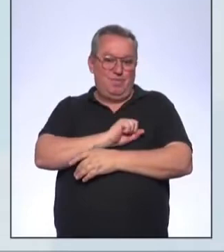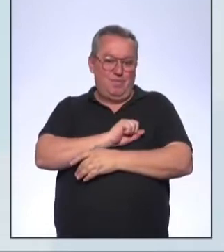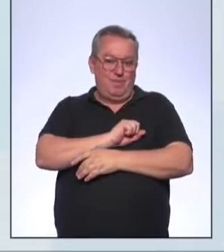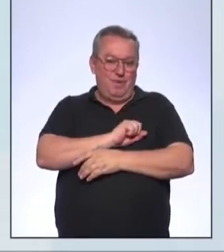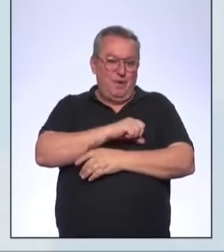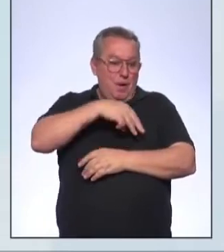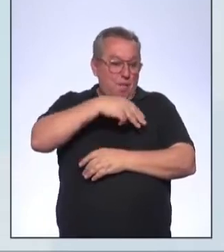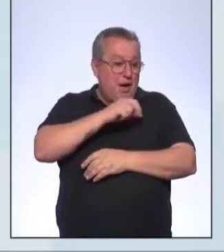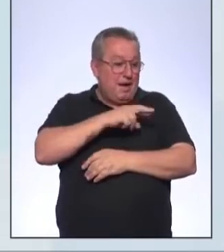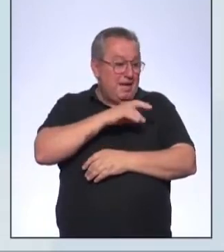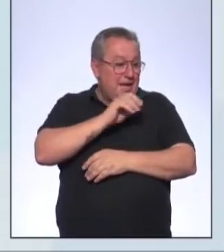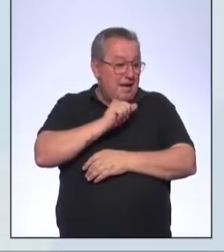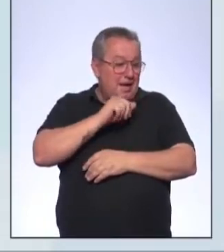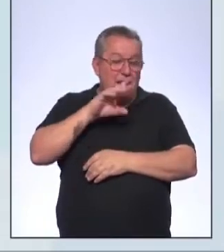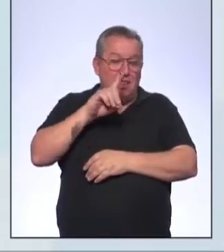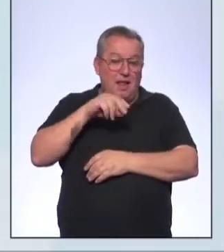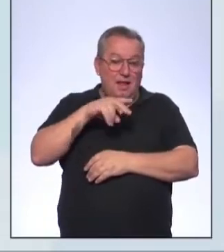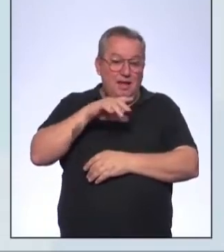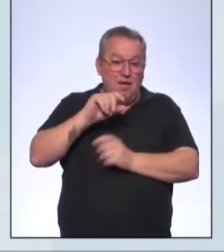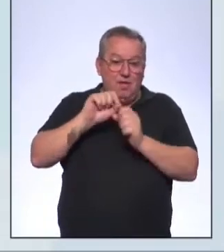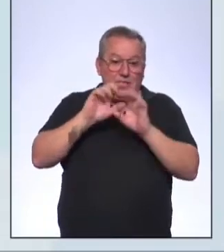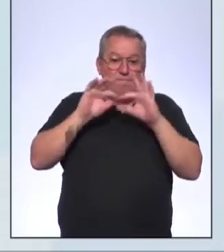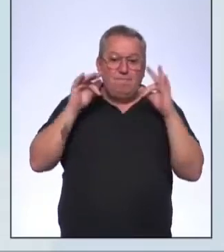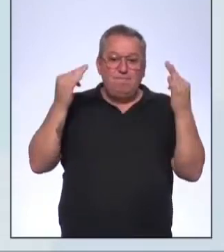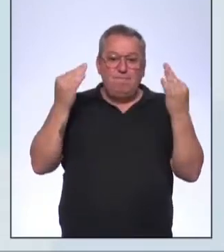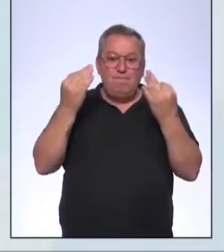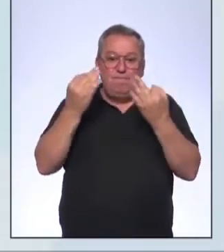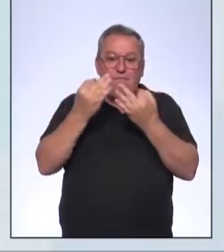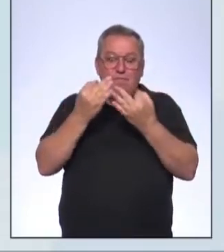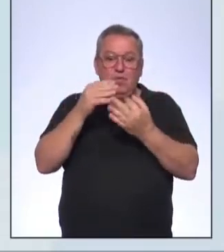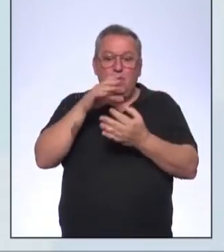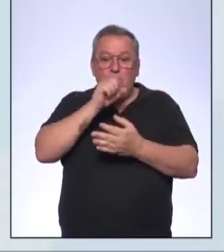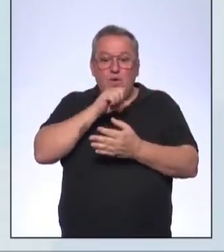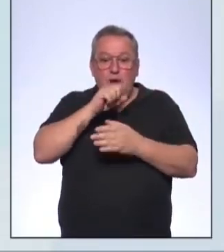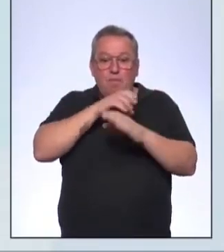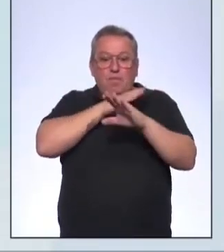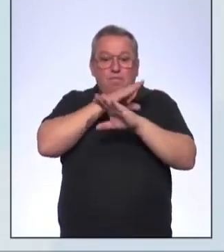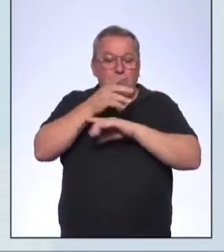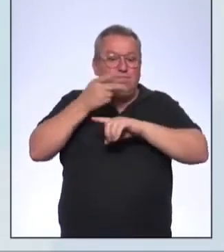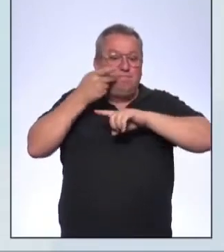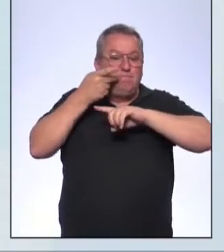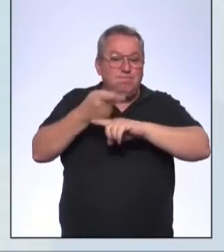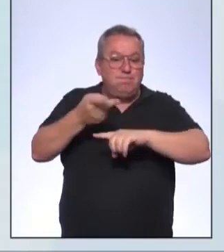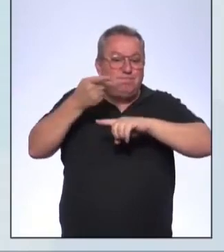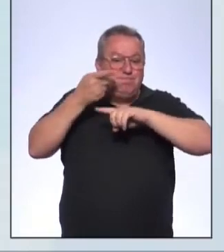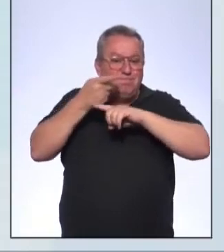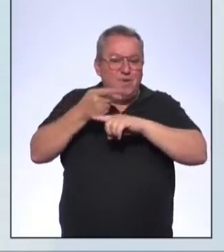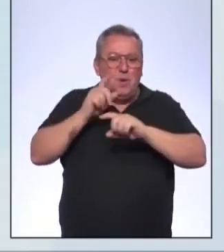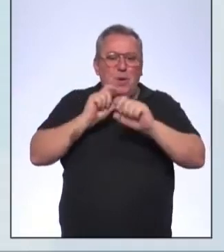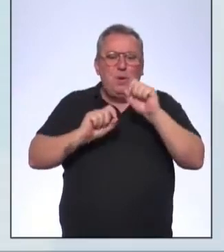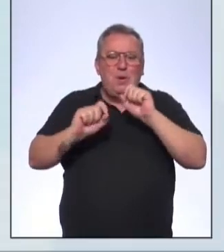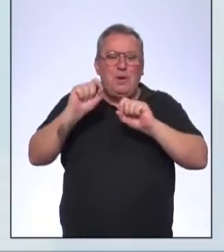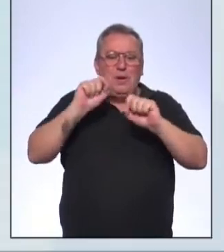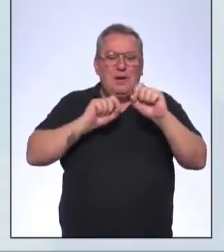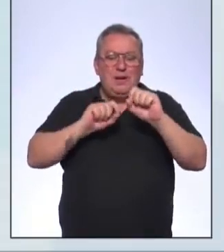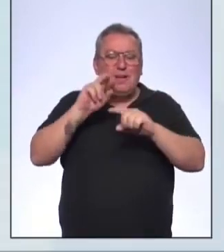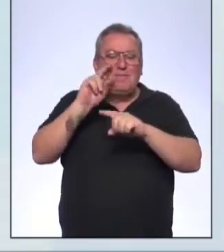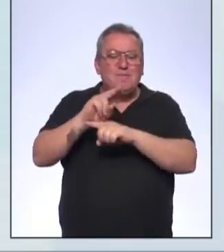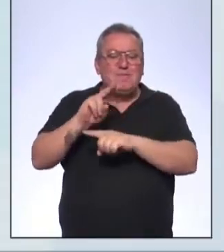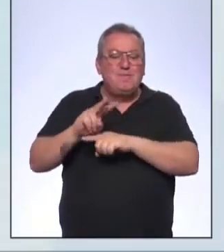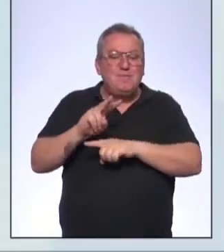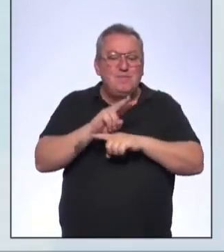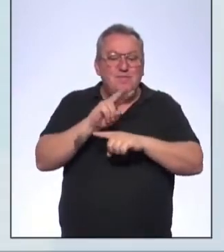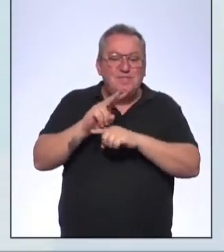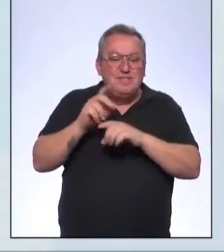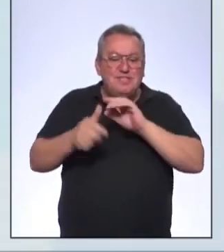Mariana e Danilo formaram suas famílias e todo fim de semana vão visitá-la e Adivinha quem ficou cuidando